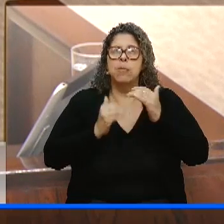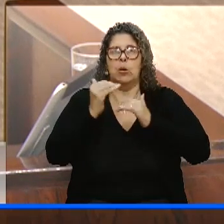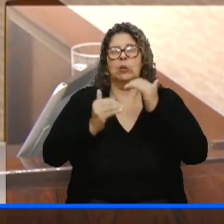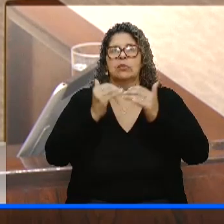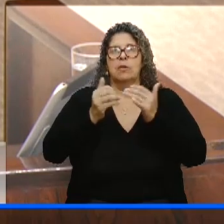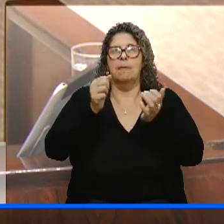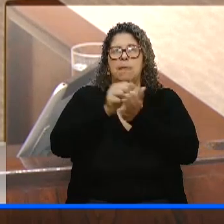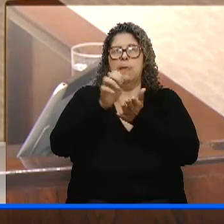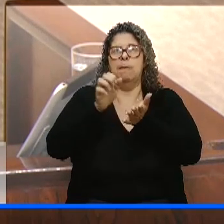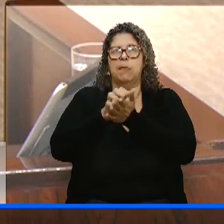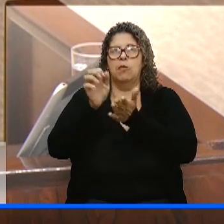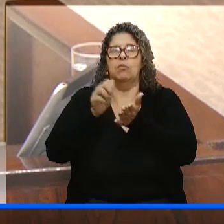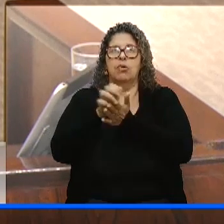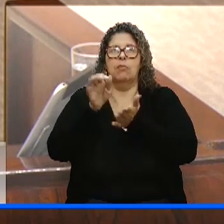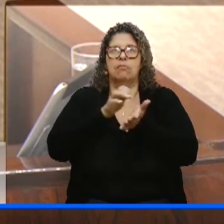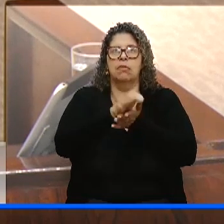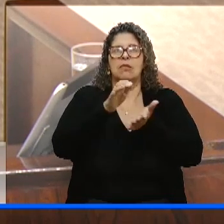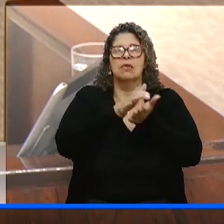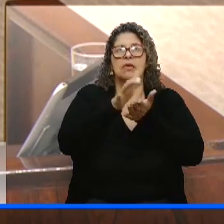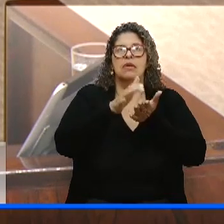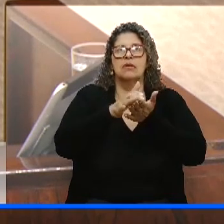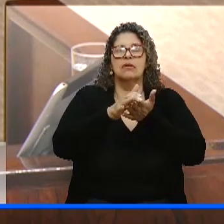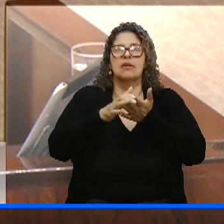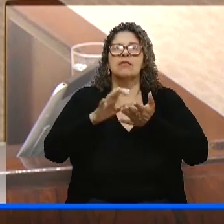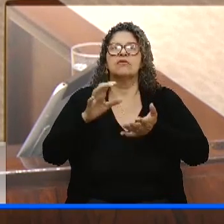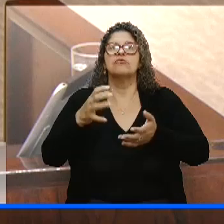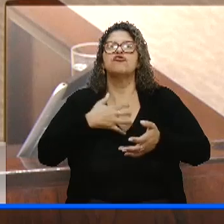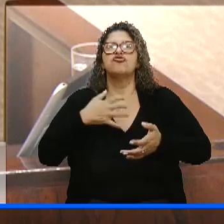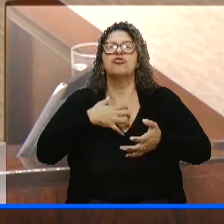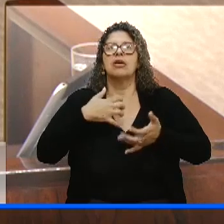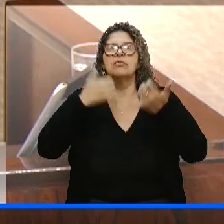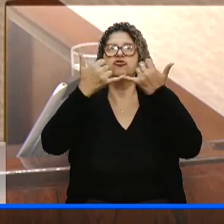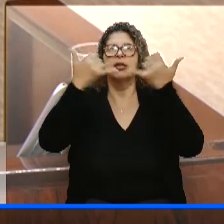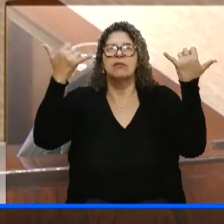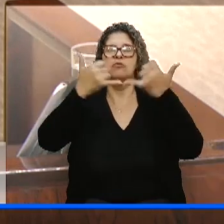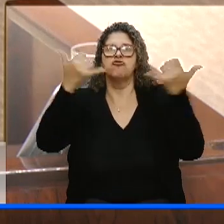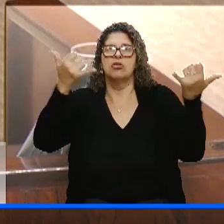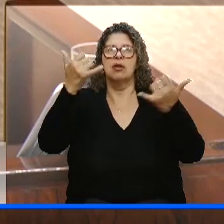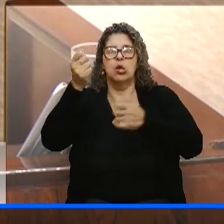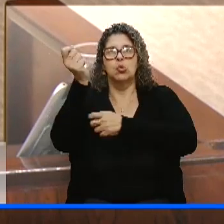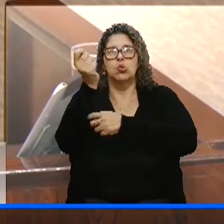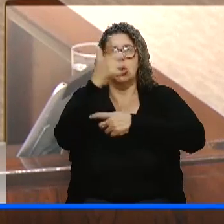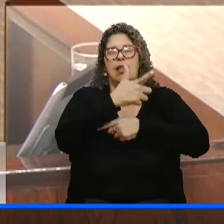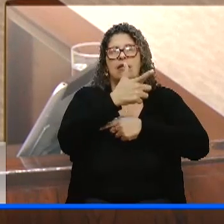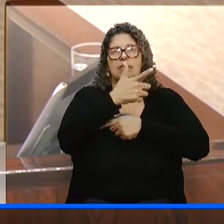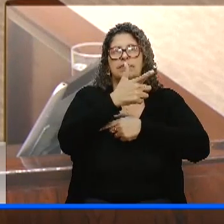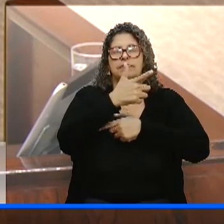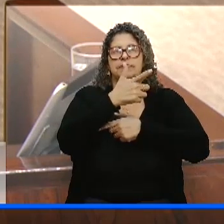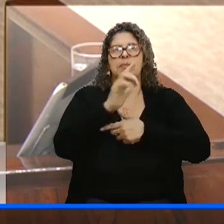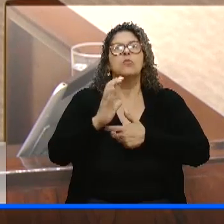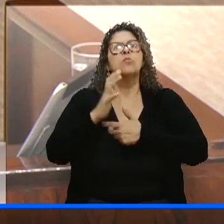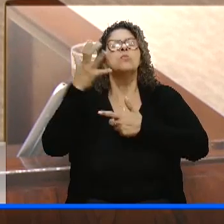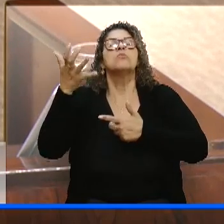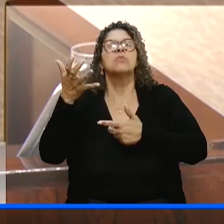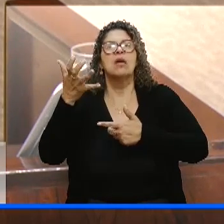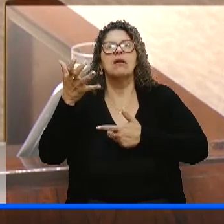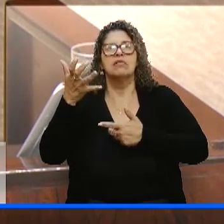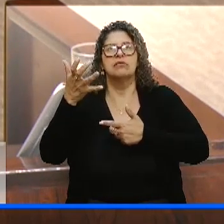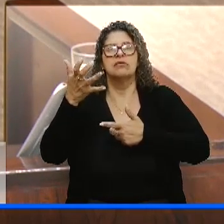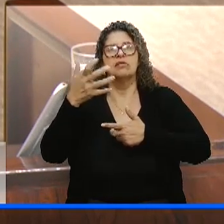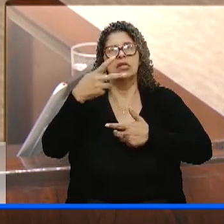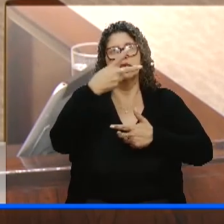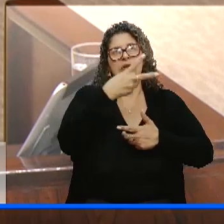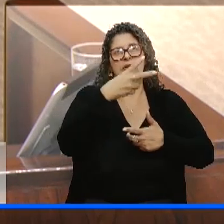nessa fonte e nessa modalidade a produção de energia acontece que desde